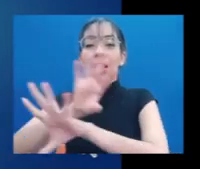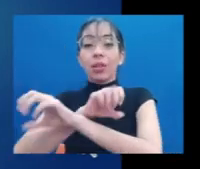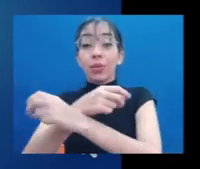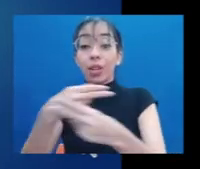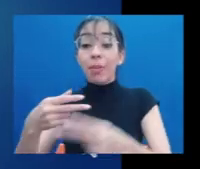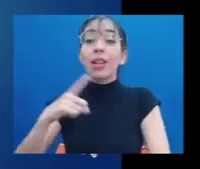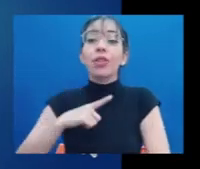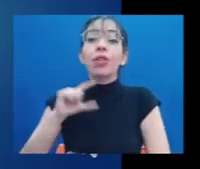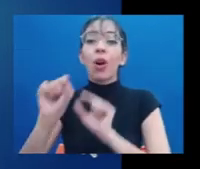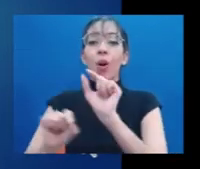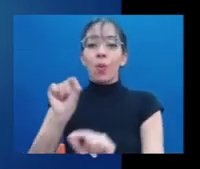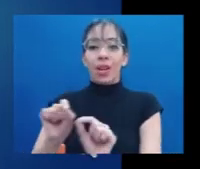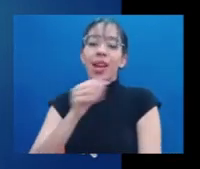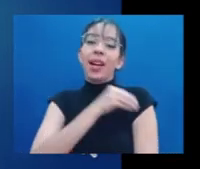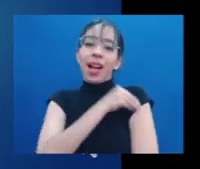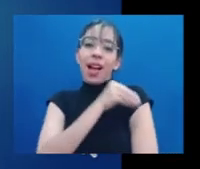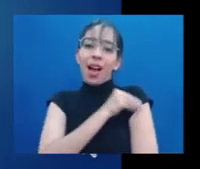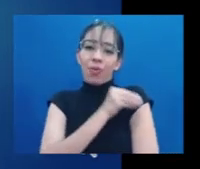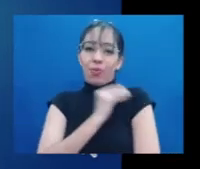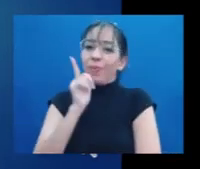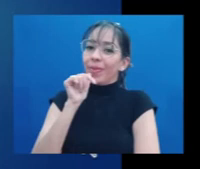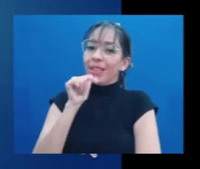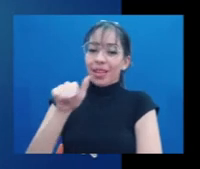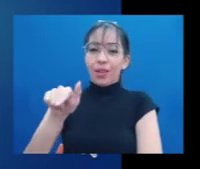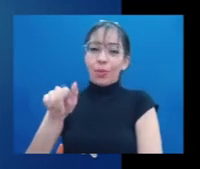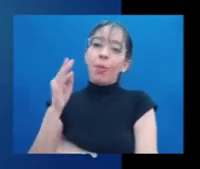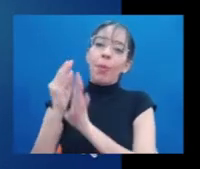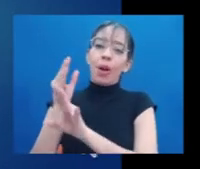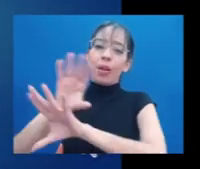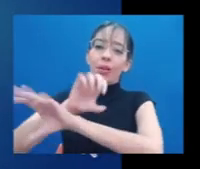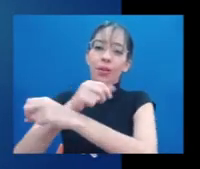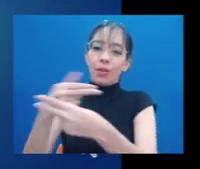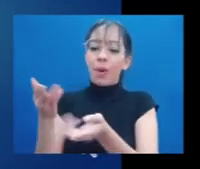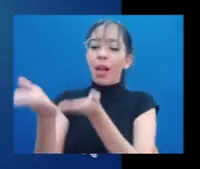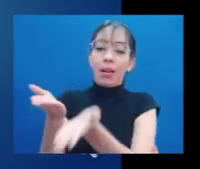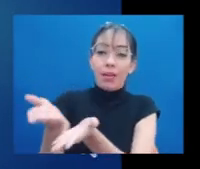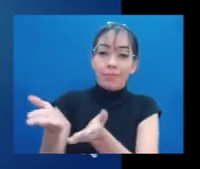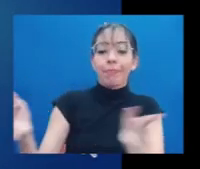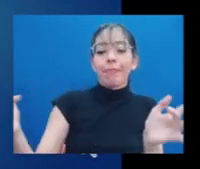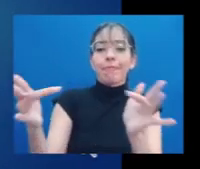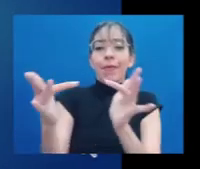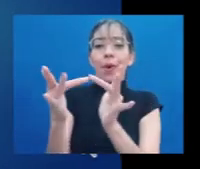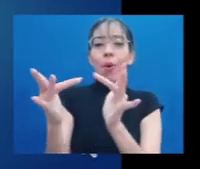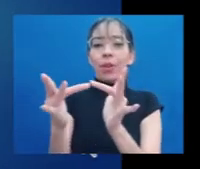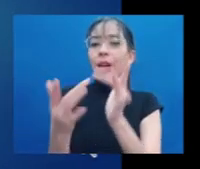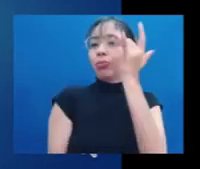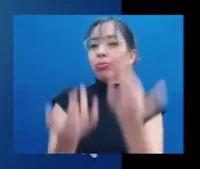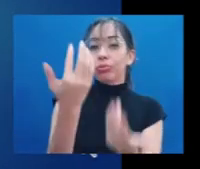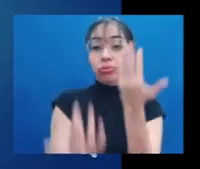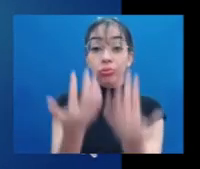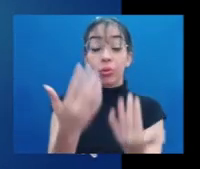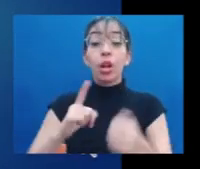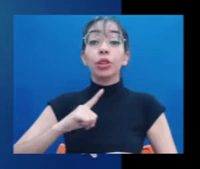das chamas, vindo a atingir o depósito de animais, onde se encontravam os milhares de litros de álcool, material altamente inflamável.